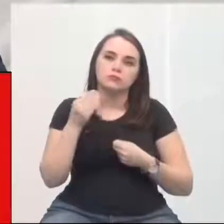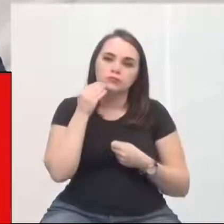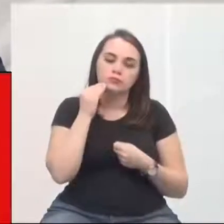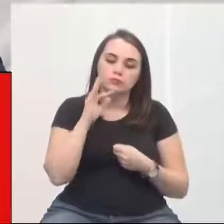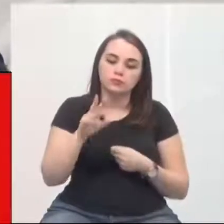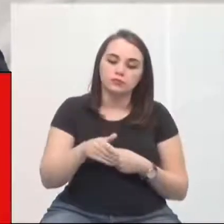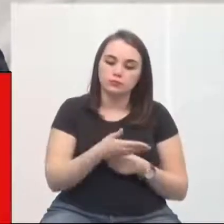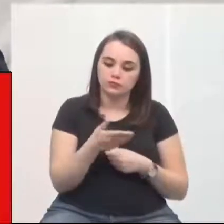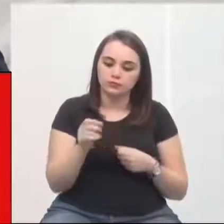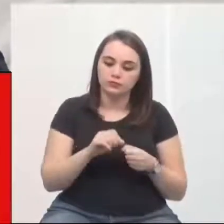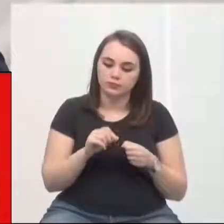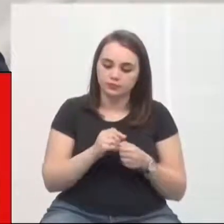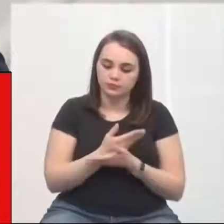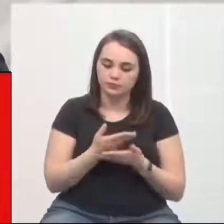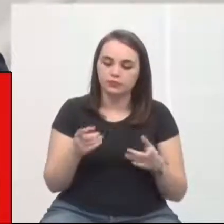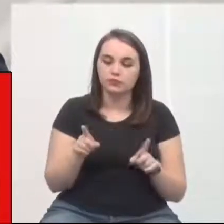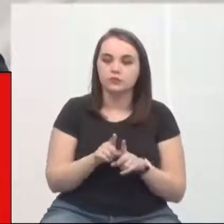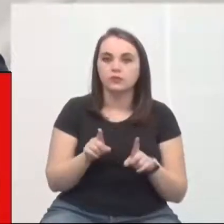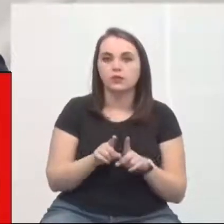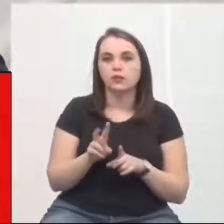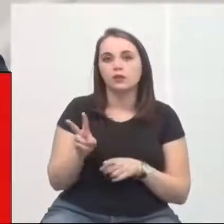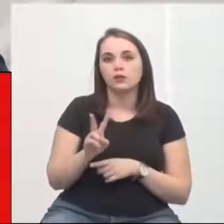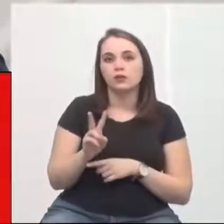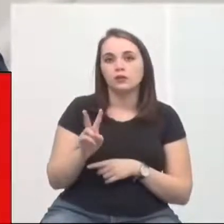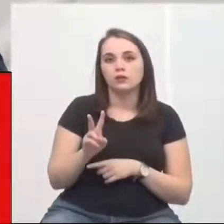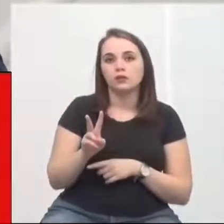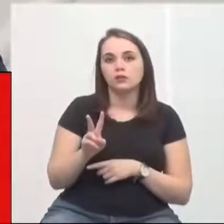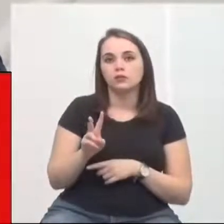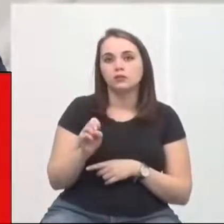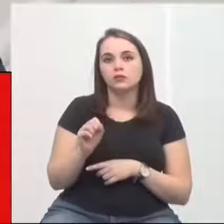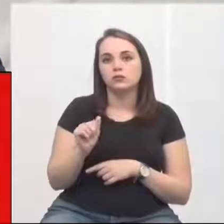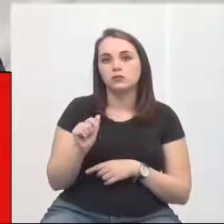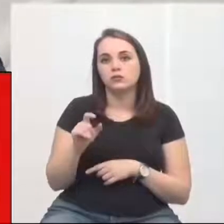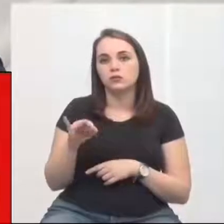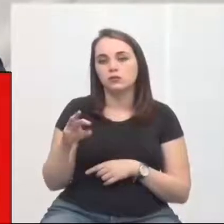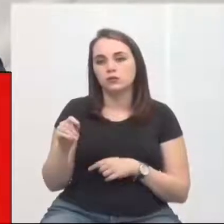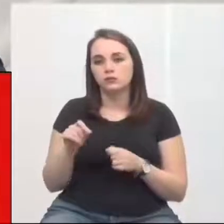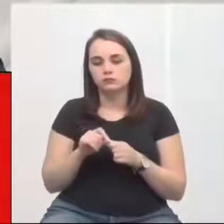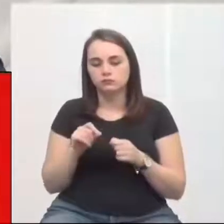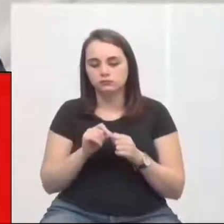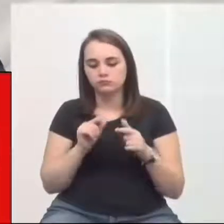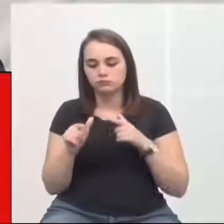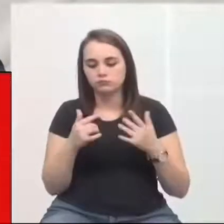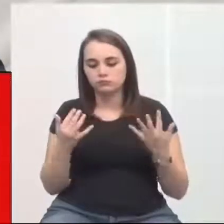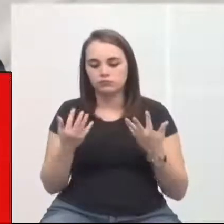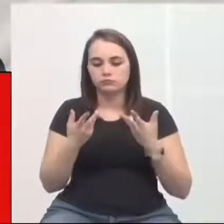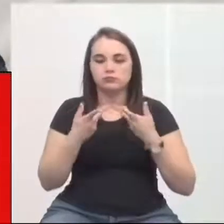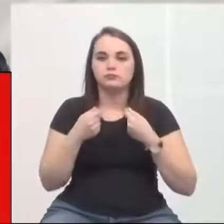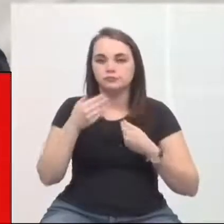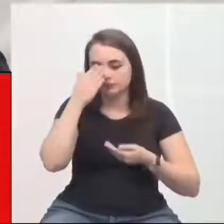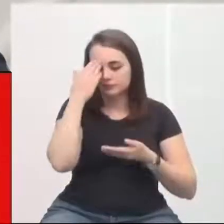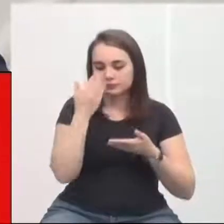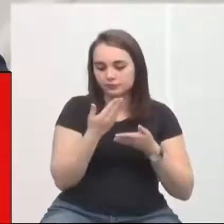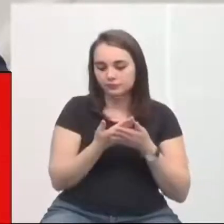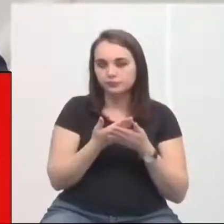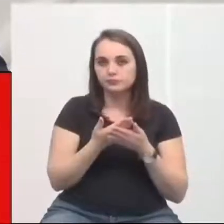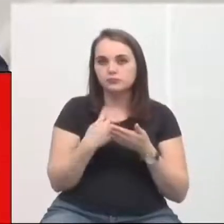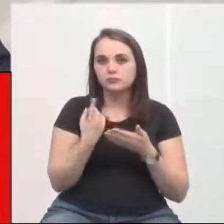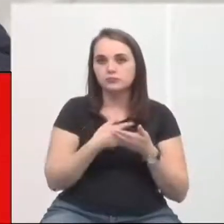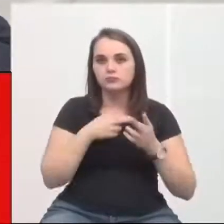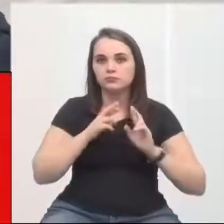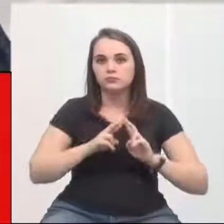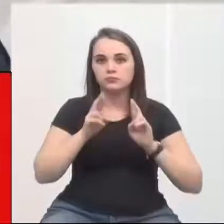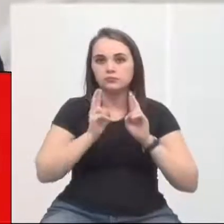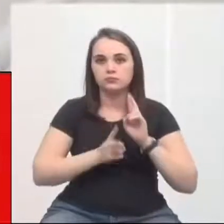fazem isso também. E o vereador Lima, como presidente da comissão, né, faz um trabalho muito brilhante, e com certeza esperamos que